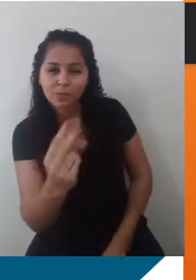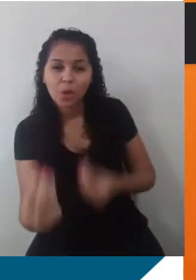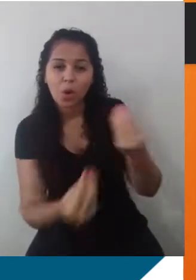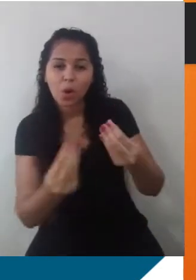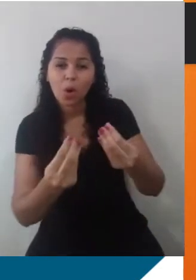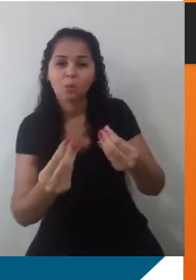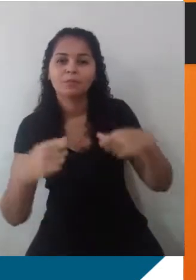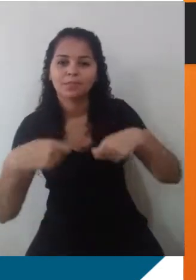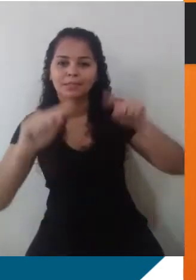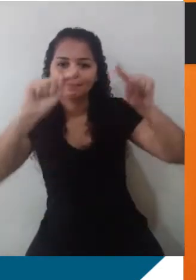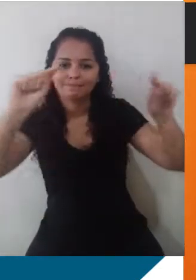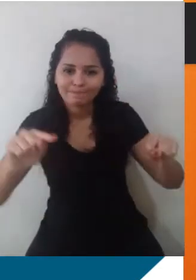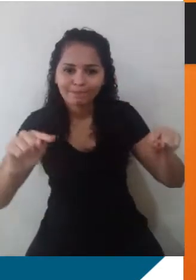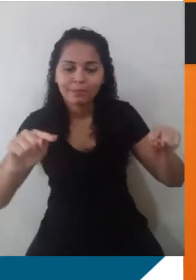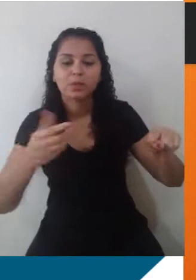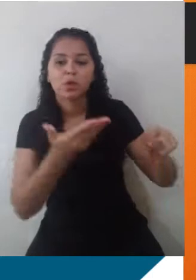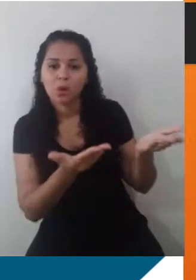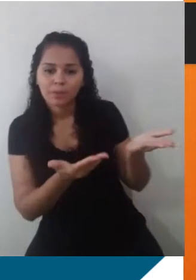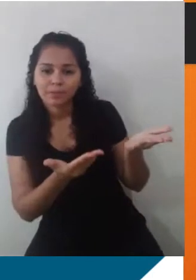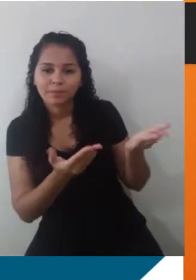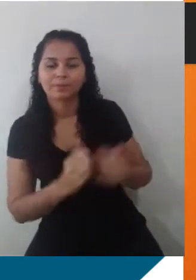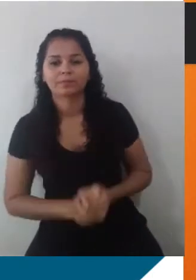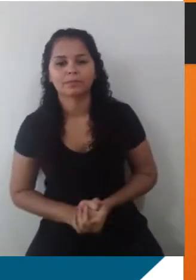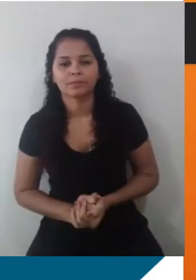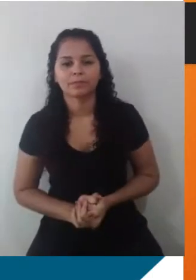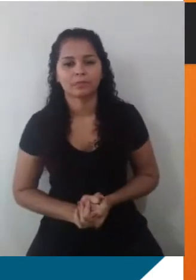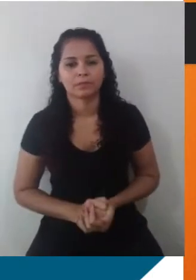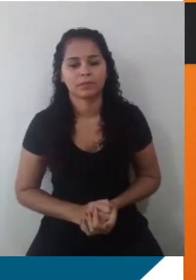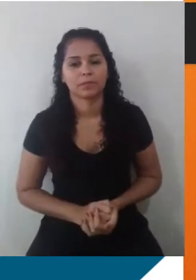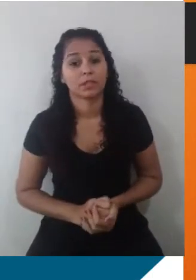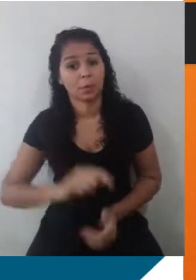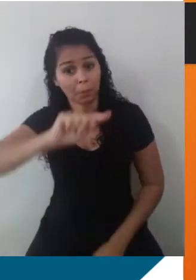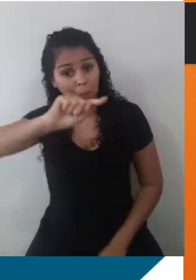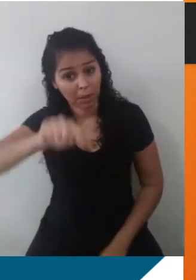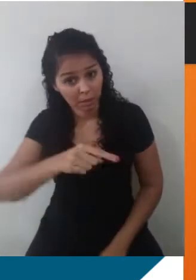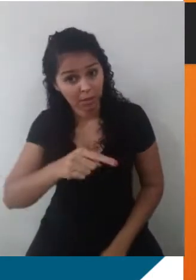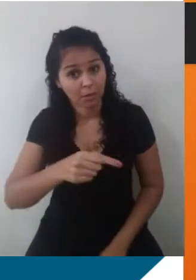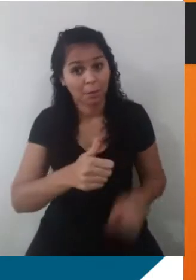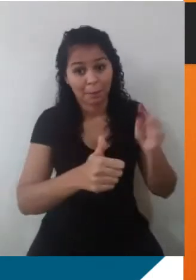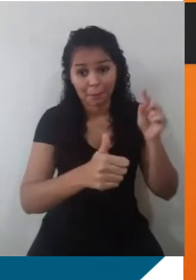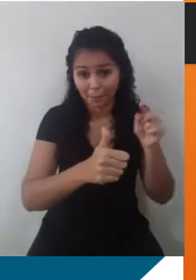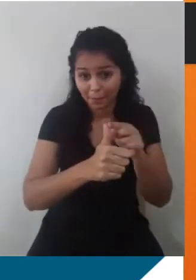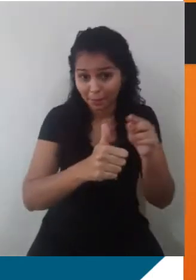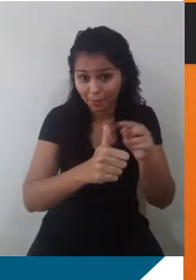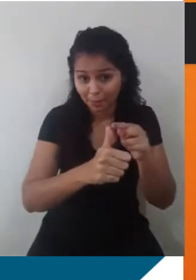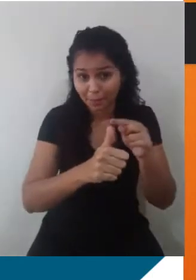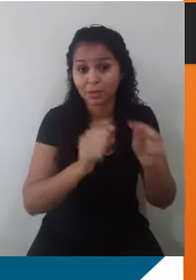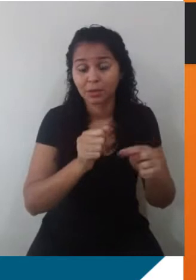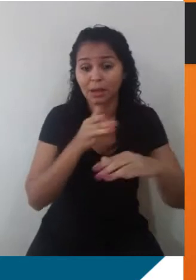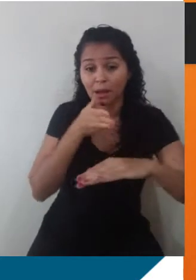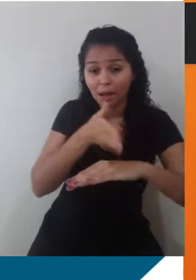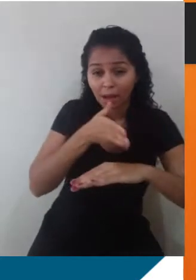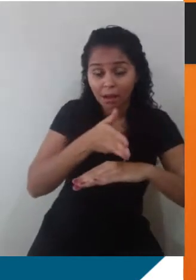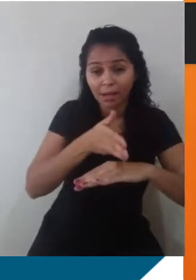representado por um par ordenado, assim, dessa forma. Entre parênteses, primeiro você vai escrever o valor da entrada